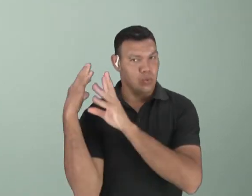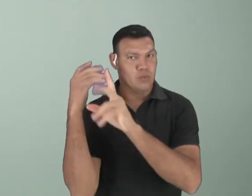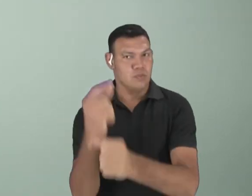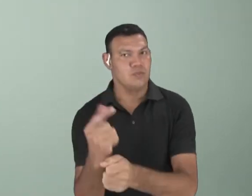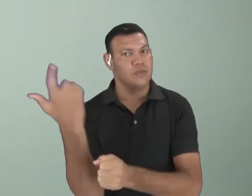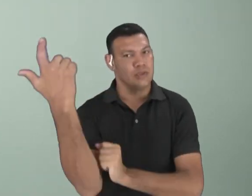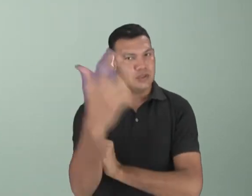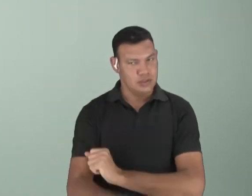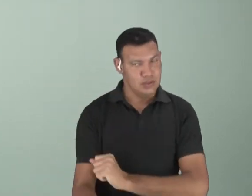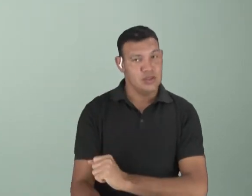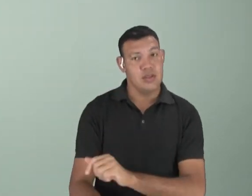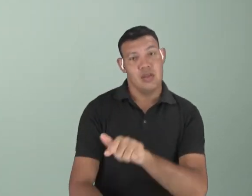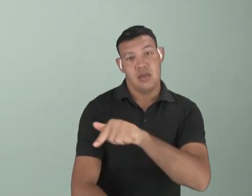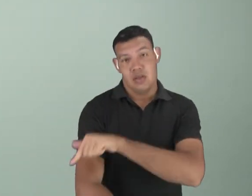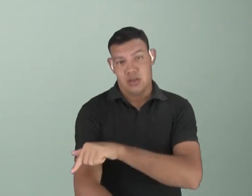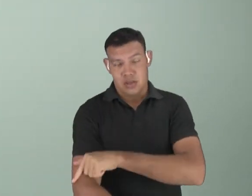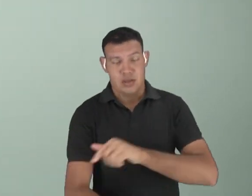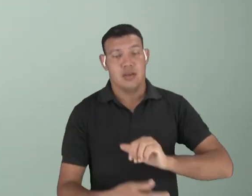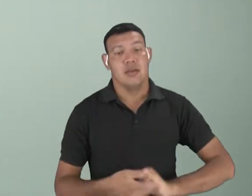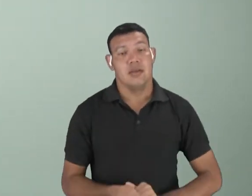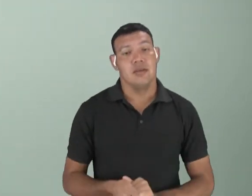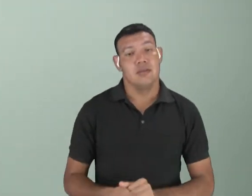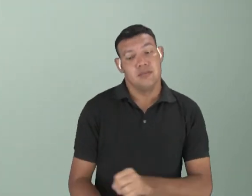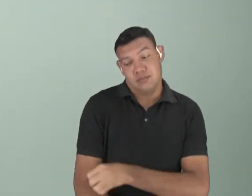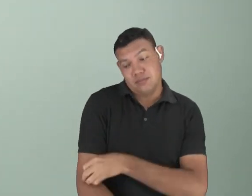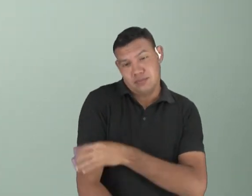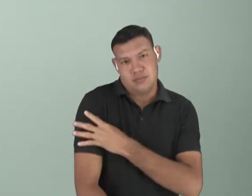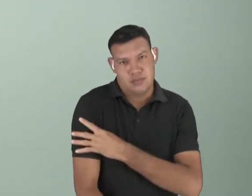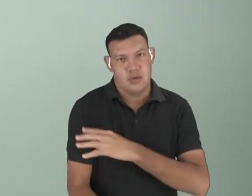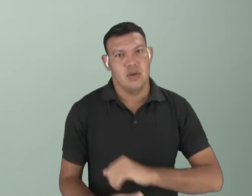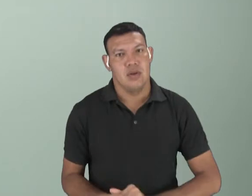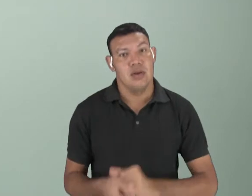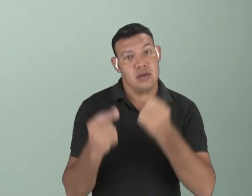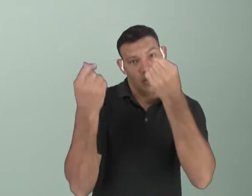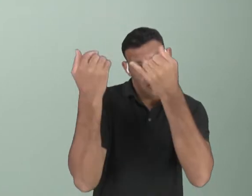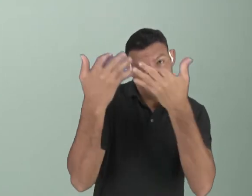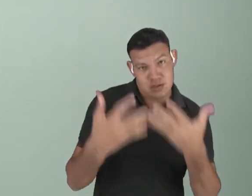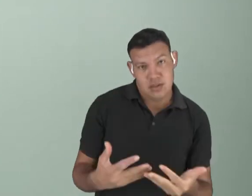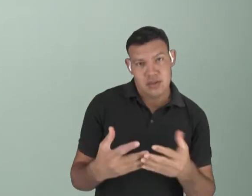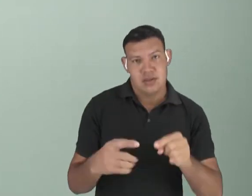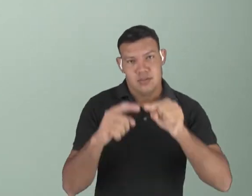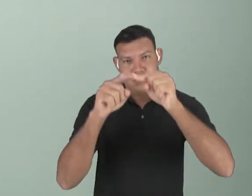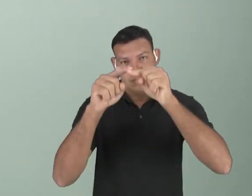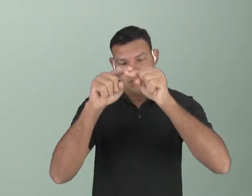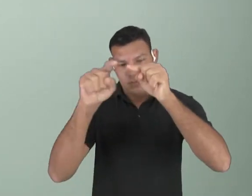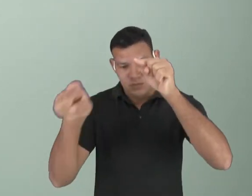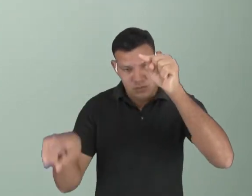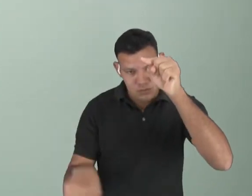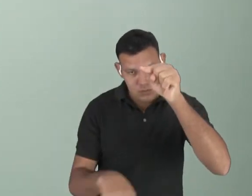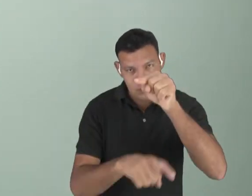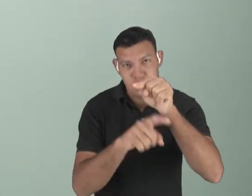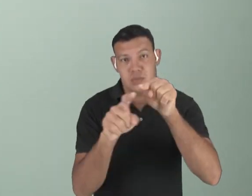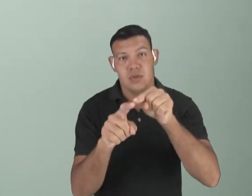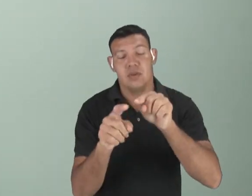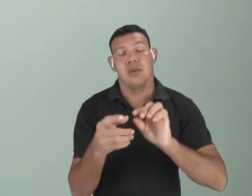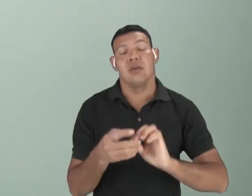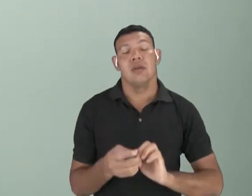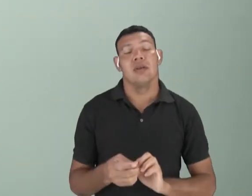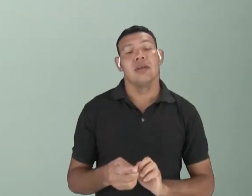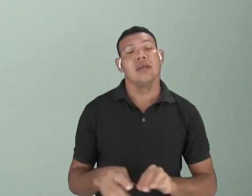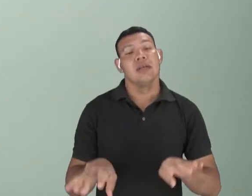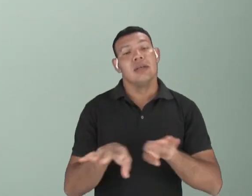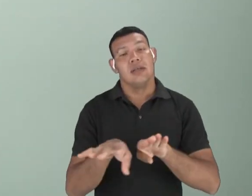dos conteúdos do 7º ano do ensino fundamental. Vamos falar sobre circunferência, diâmetro e comprimento de